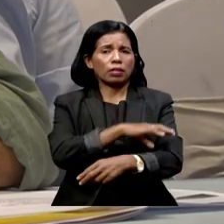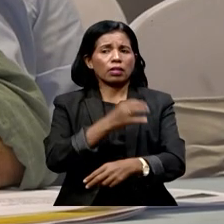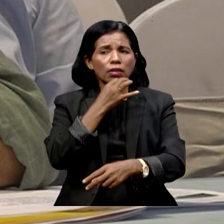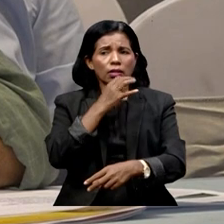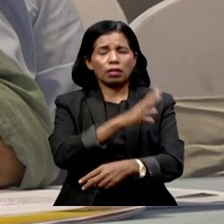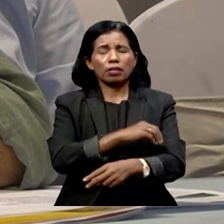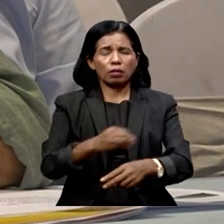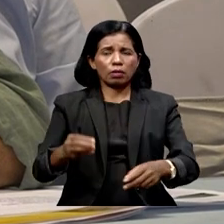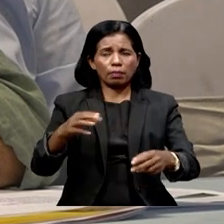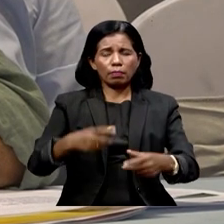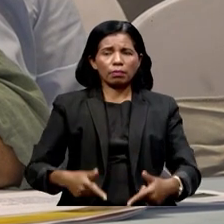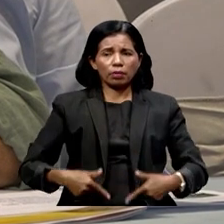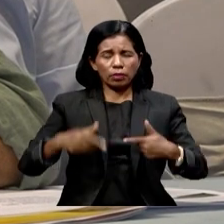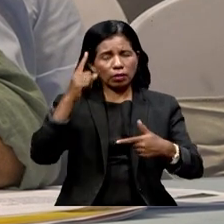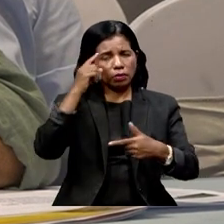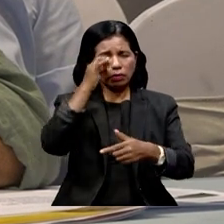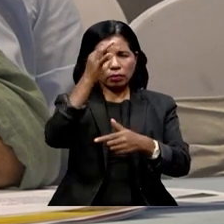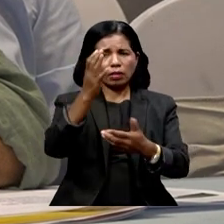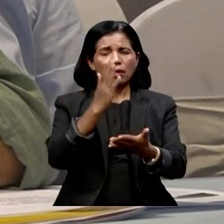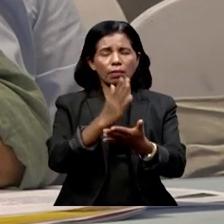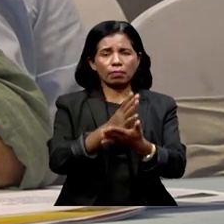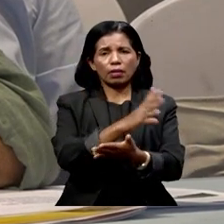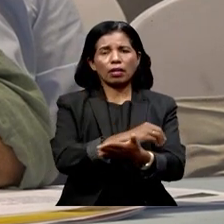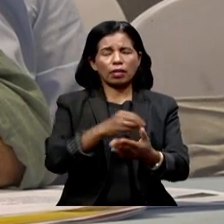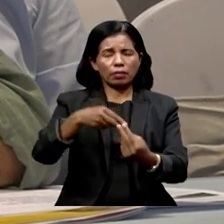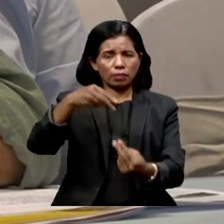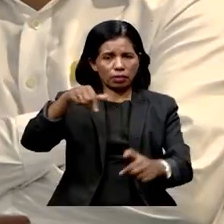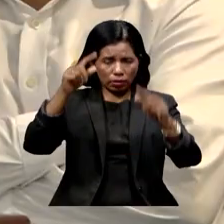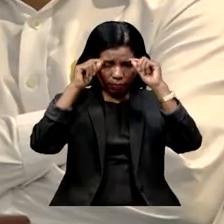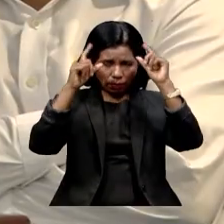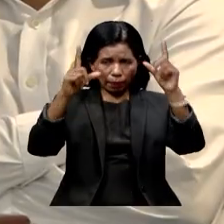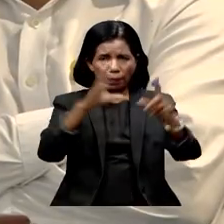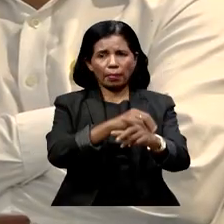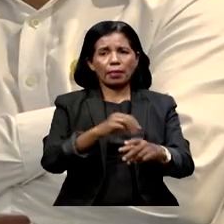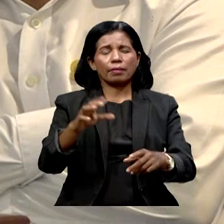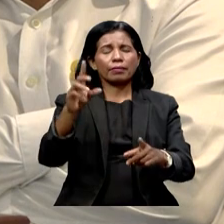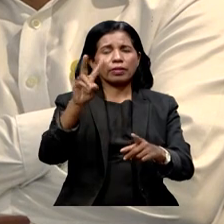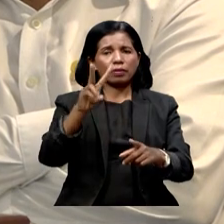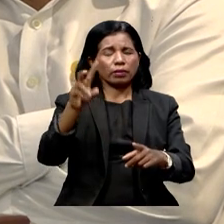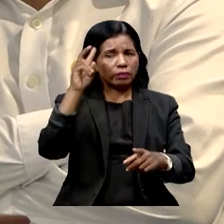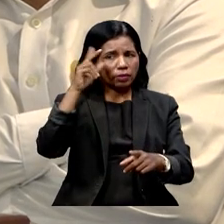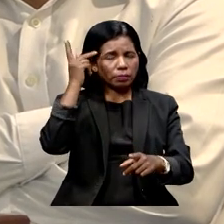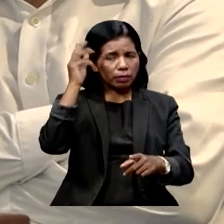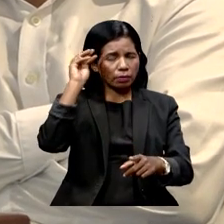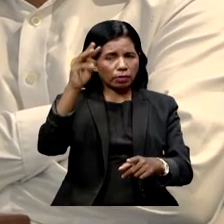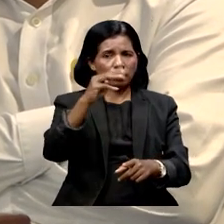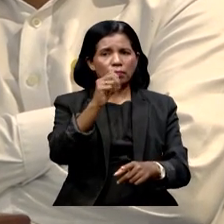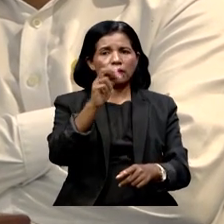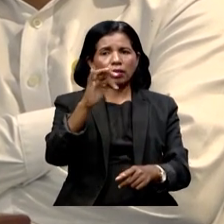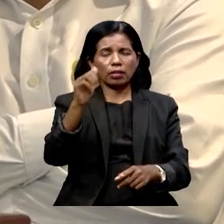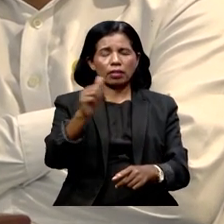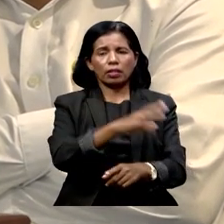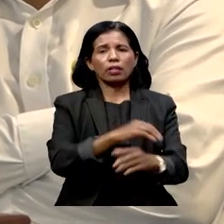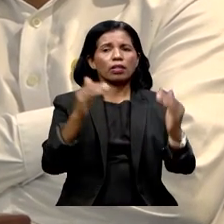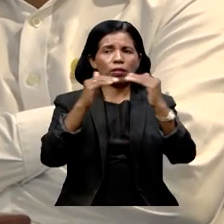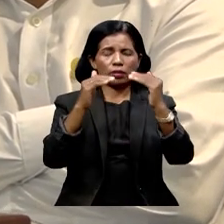Transforma Morris Hanoi no futuro por combate à malnutrição em Timor-Leste. Ter ponto focal, segundo o vice-primeiro-ministro Maria Odete Guterres, workshop